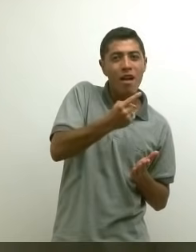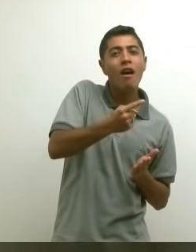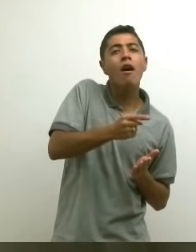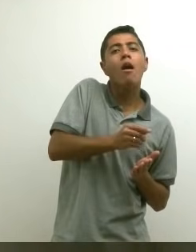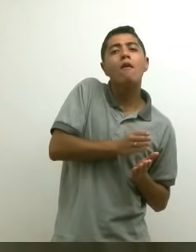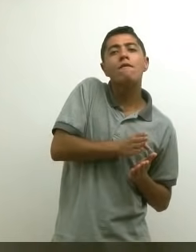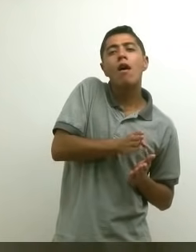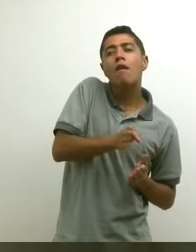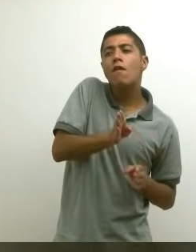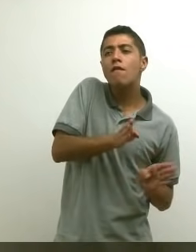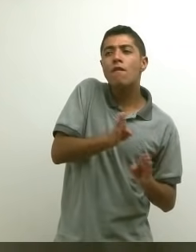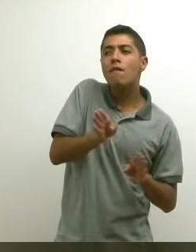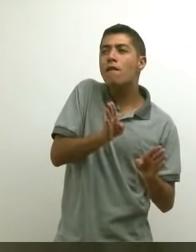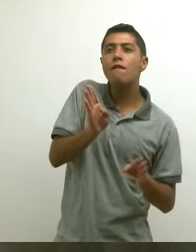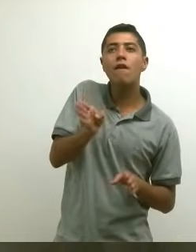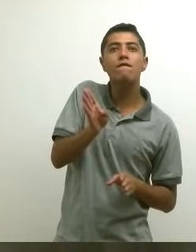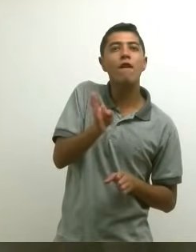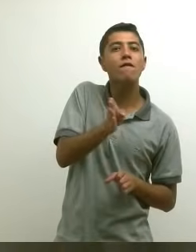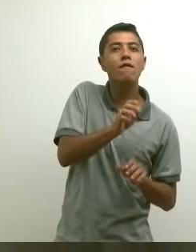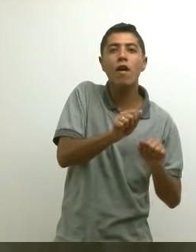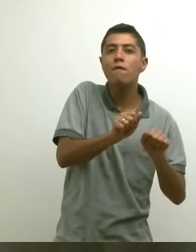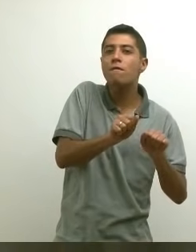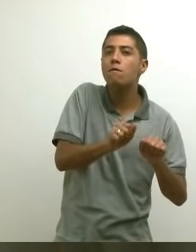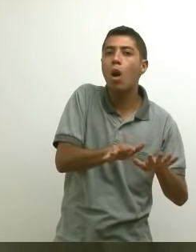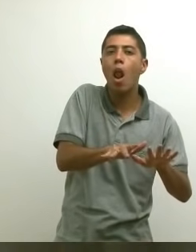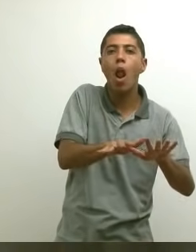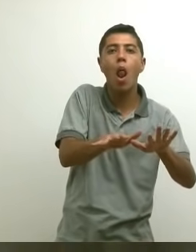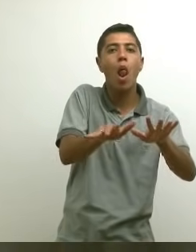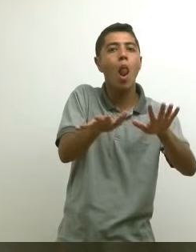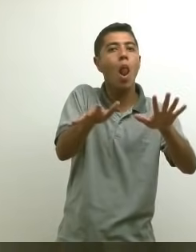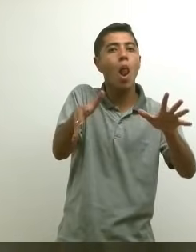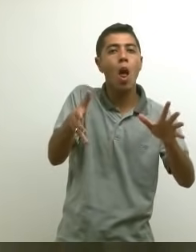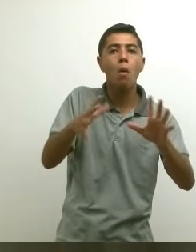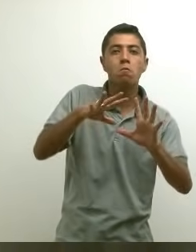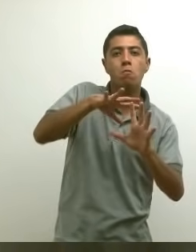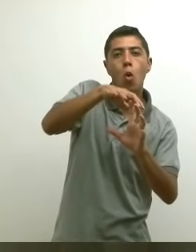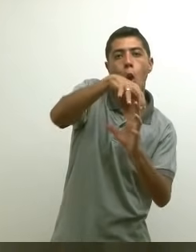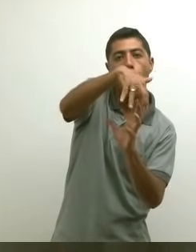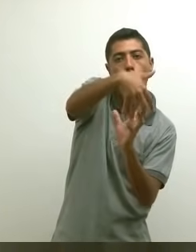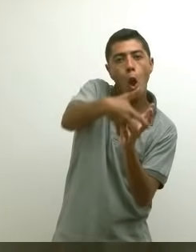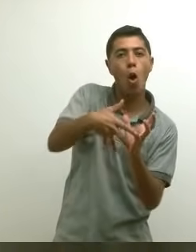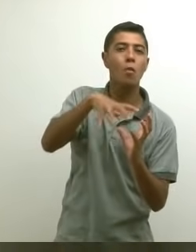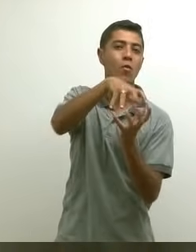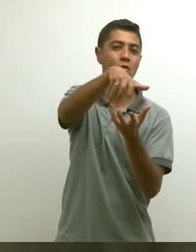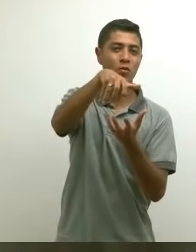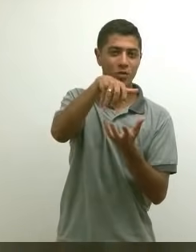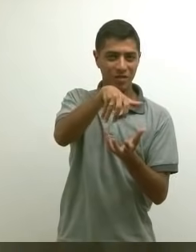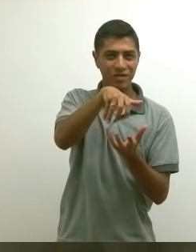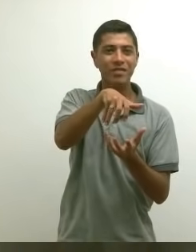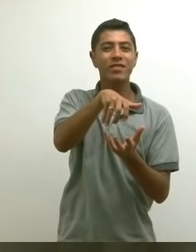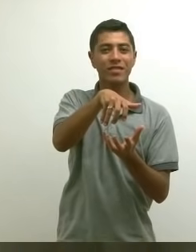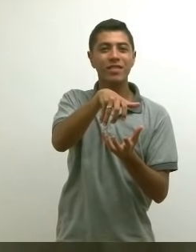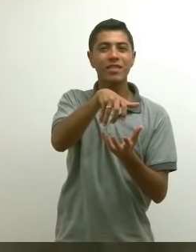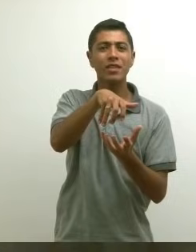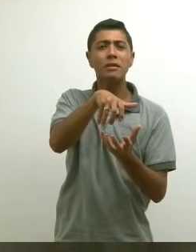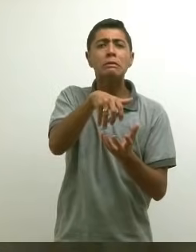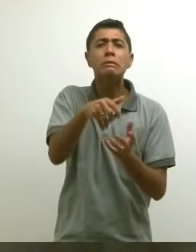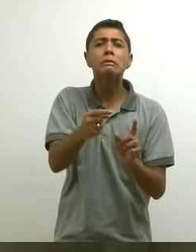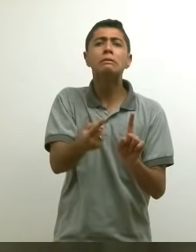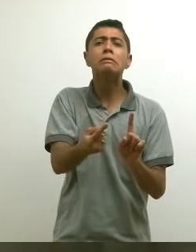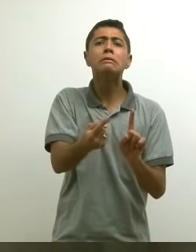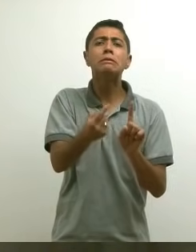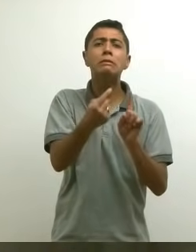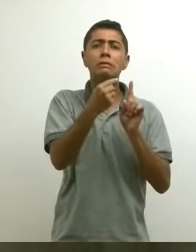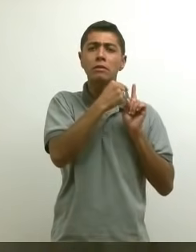ou uma peteca trof lucy até o homo nem tal até o sapiens a face foi